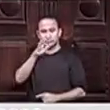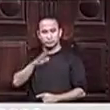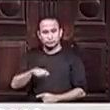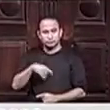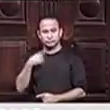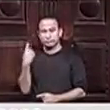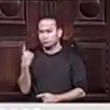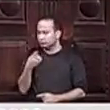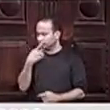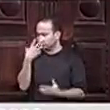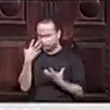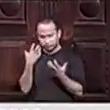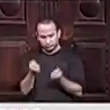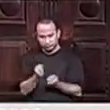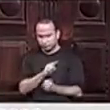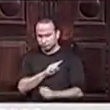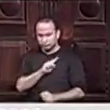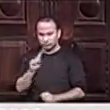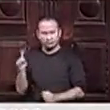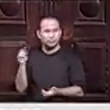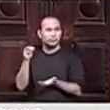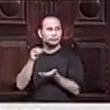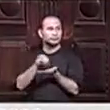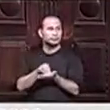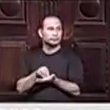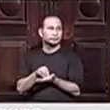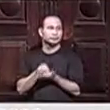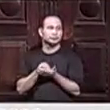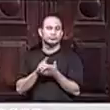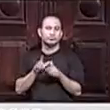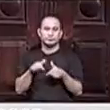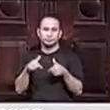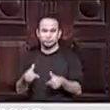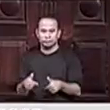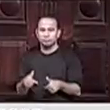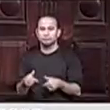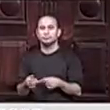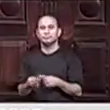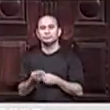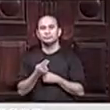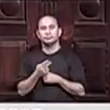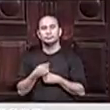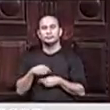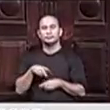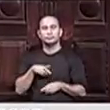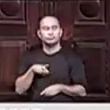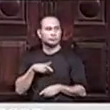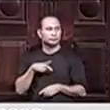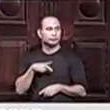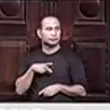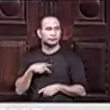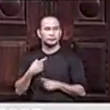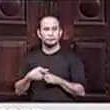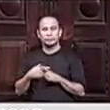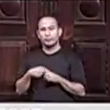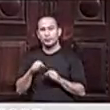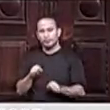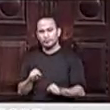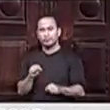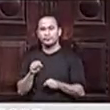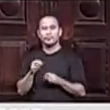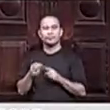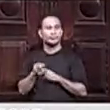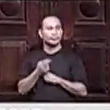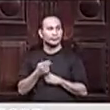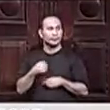não concordamos e não aceitamos essa falta de desculpa de defesa das reformas. As reformas podem ser defendidas com